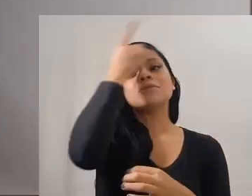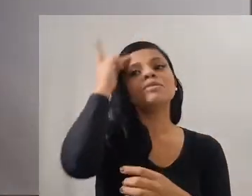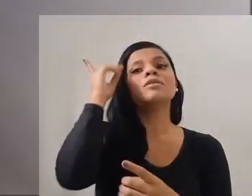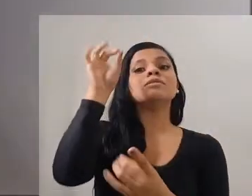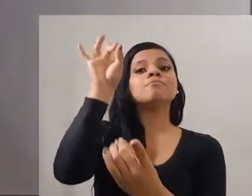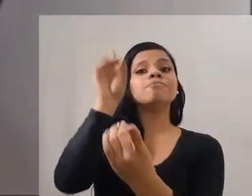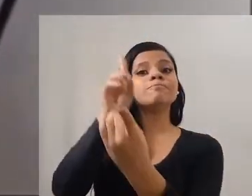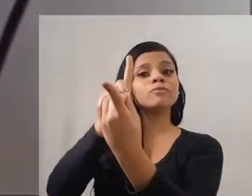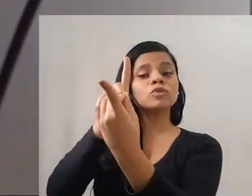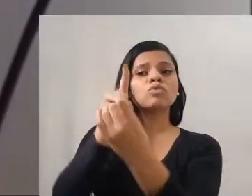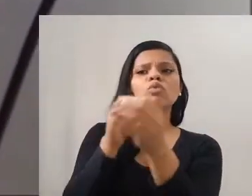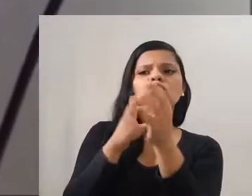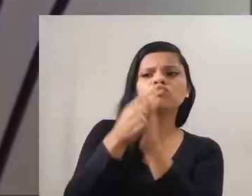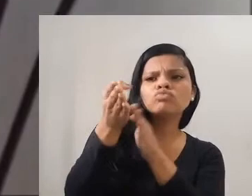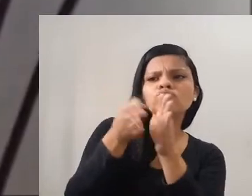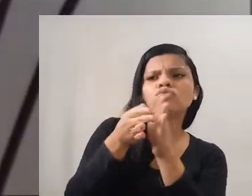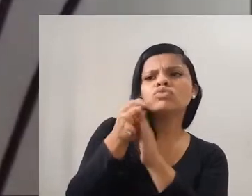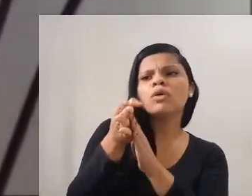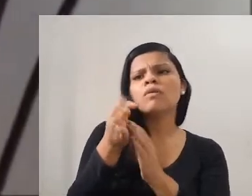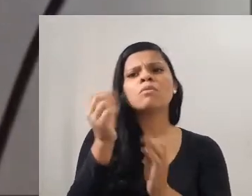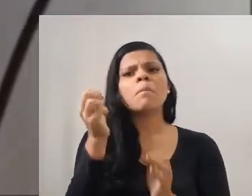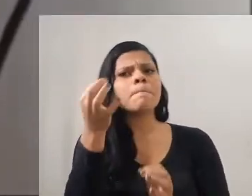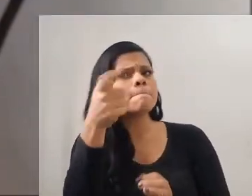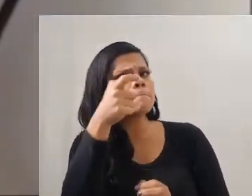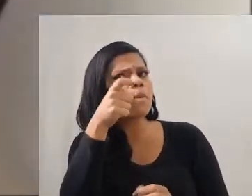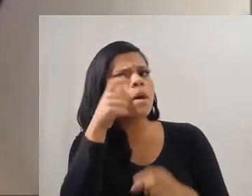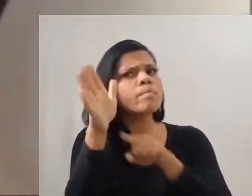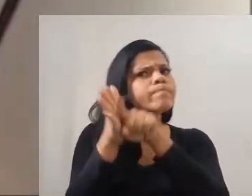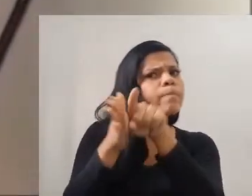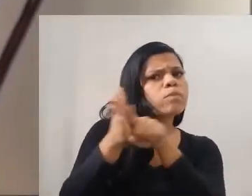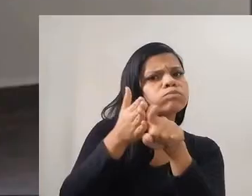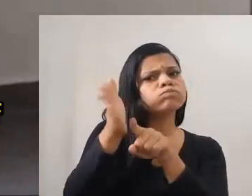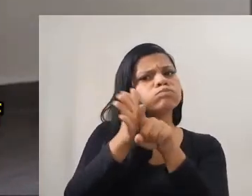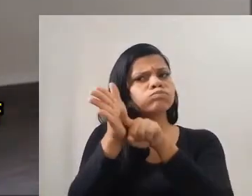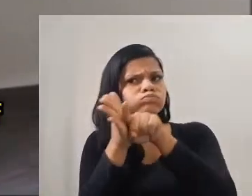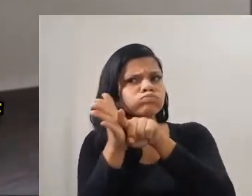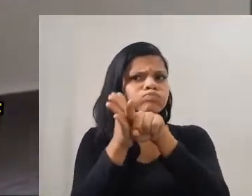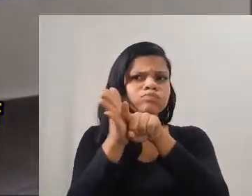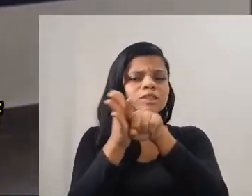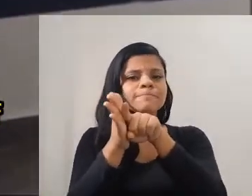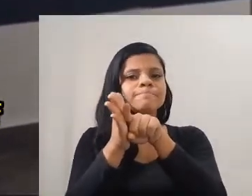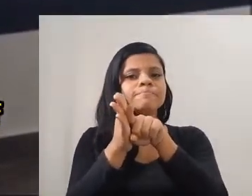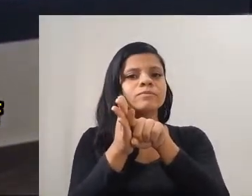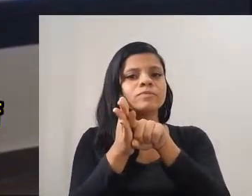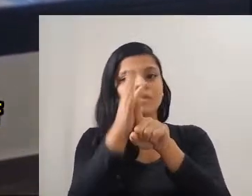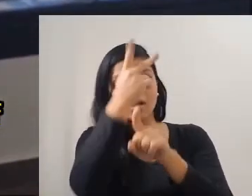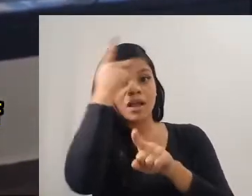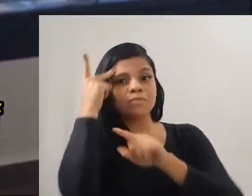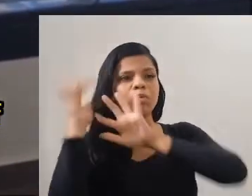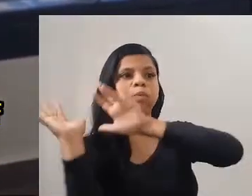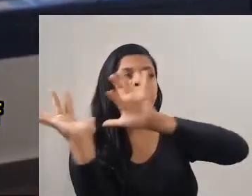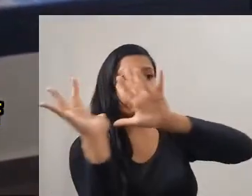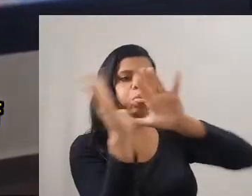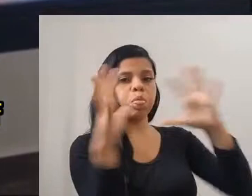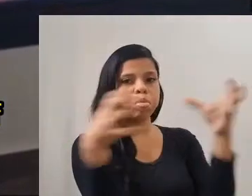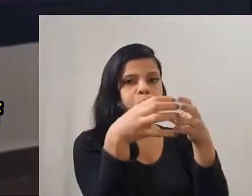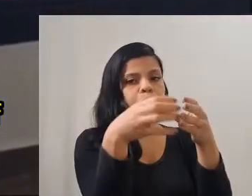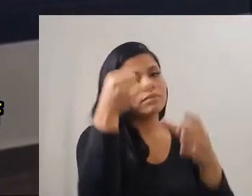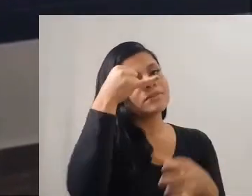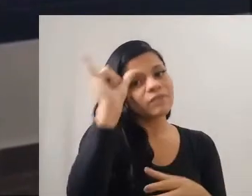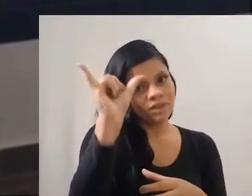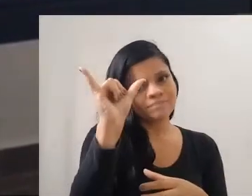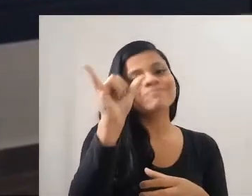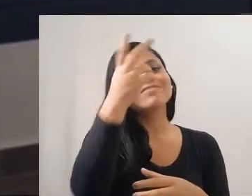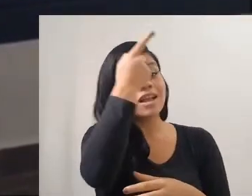unidade, orientando fatores de risco e acolhendo as pessoas doentes. Isto diminuiu o número que retornava ao hospital com sintomas